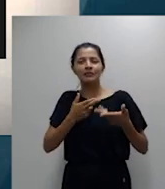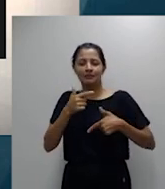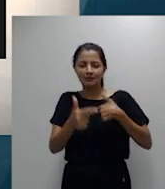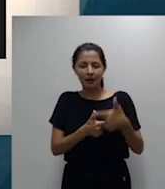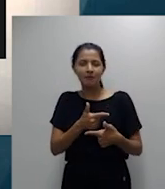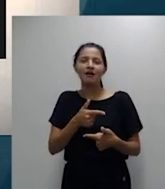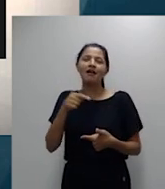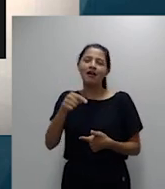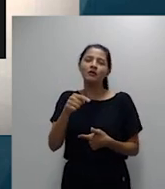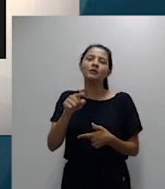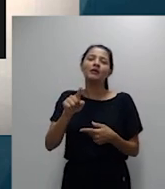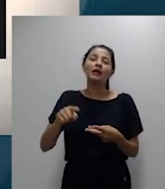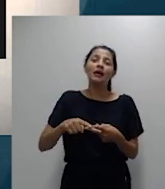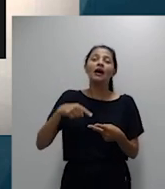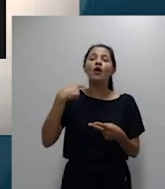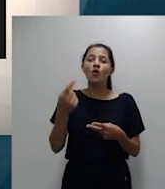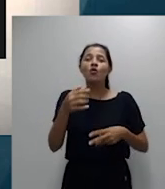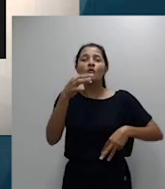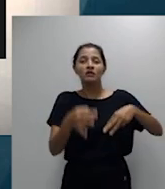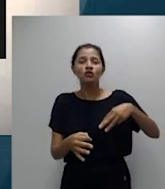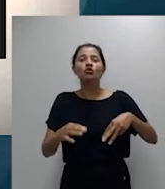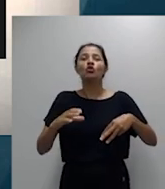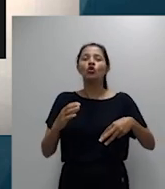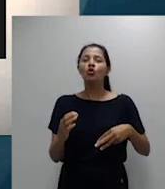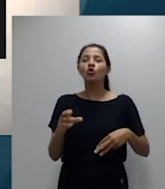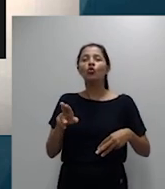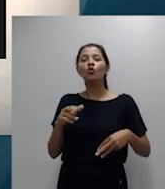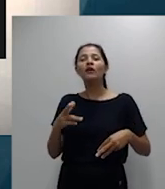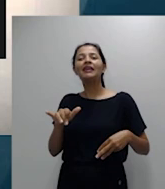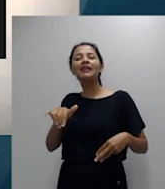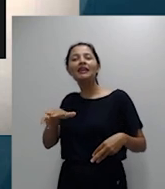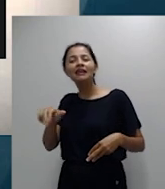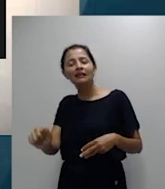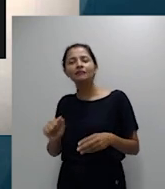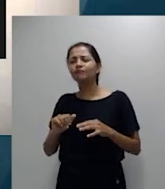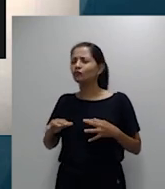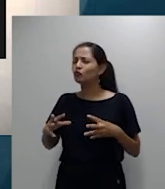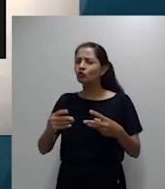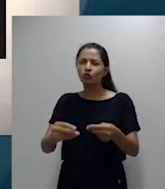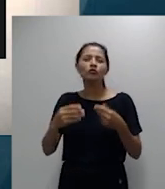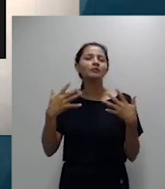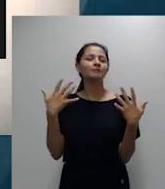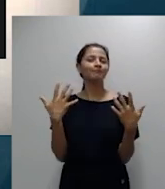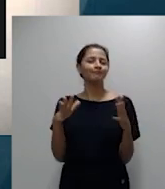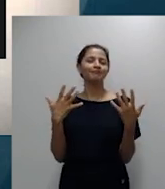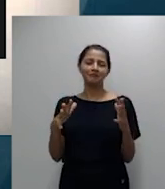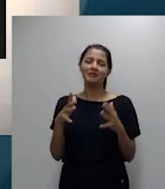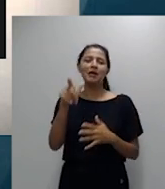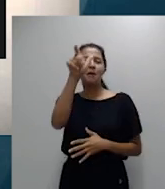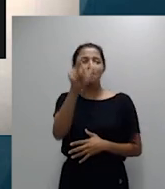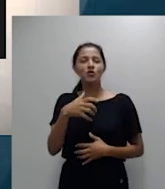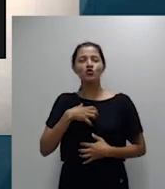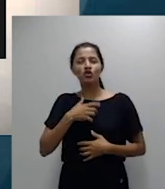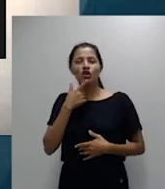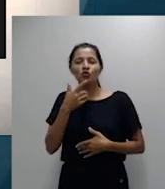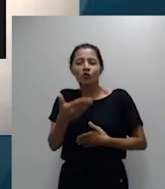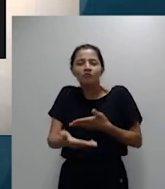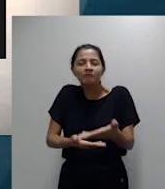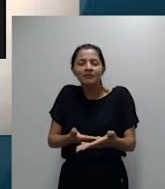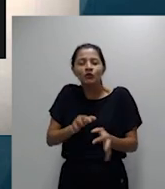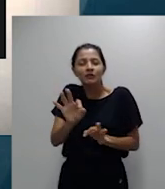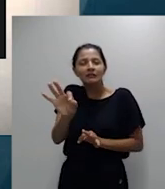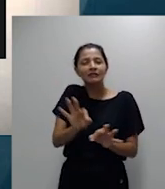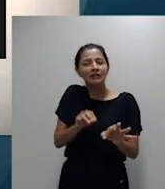na sequência do ministro opina ou então parabéns pela pela maneira Como fizeram a gestão